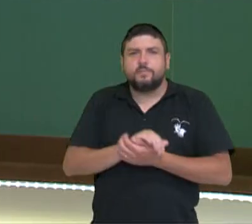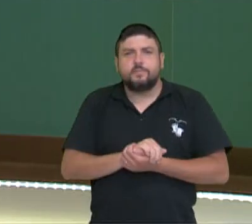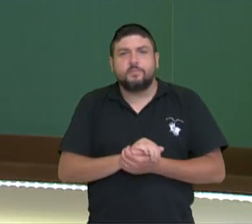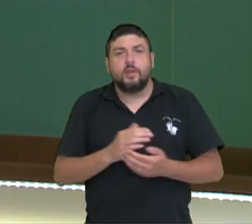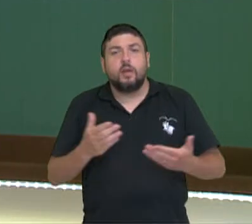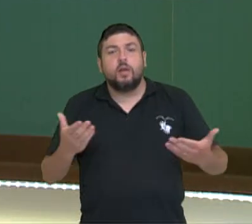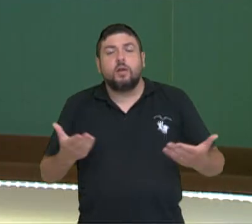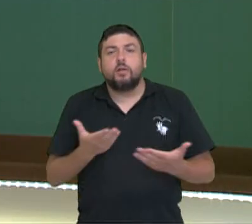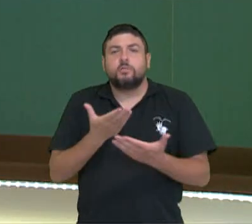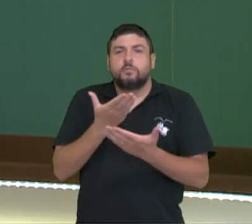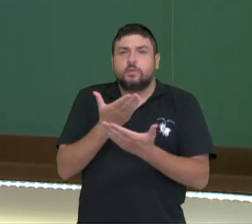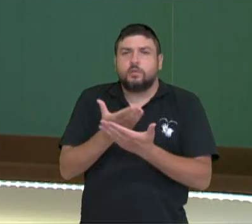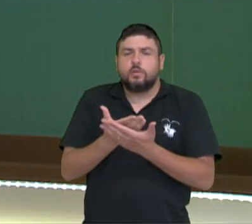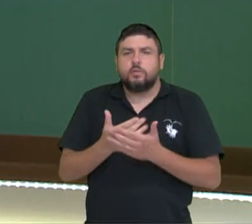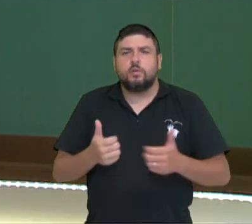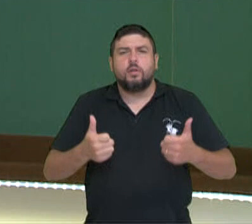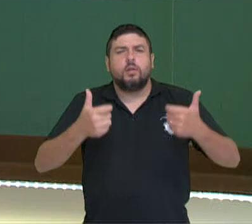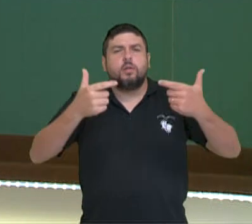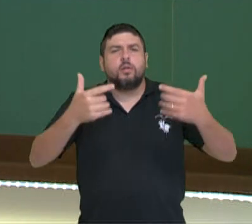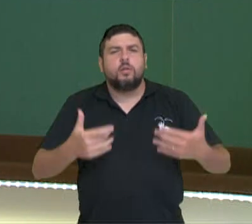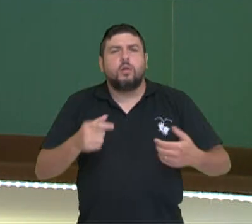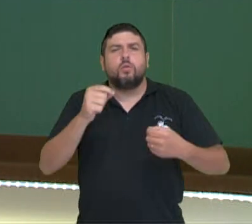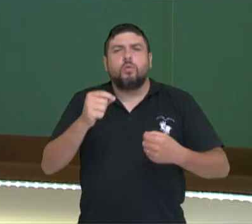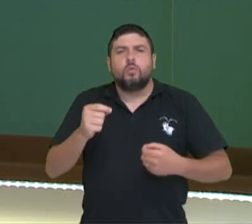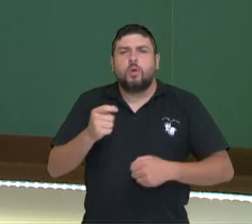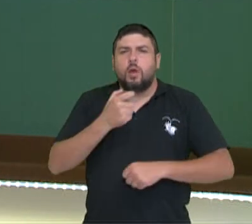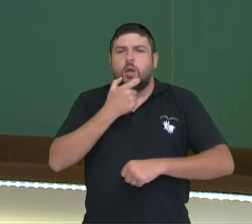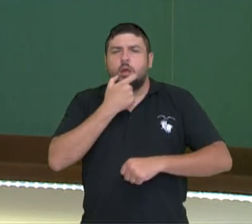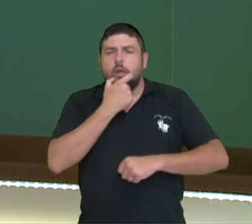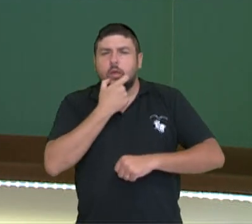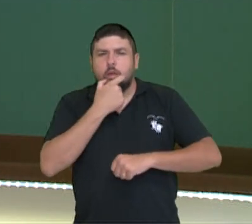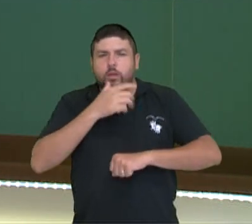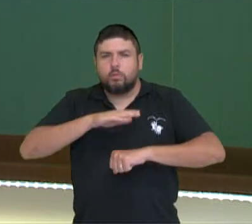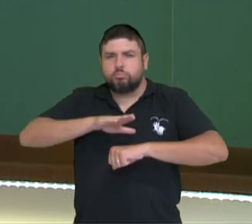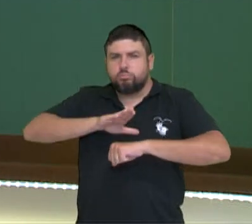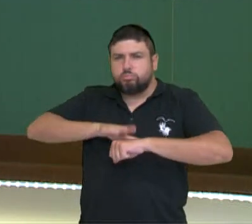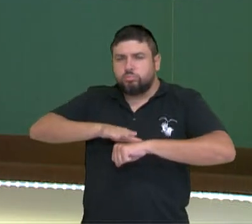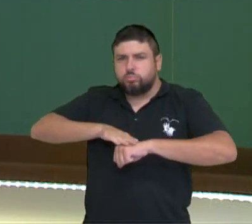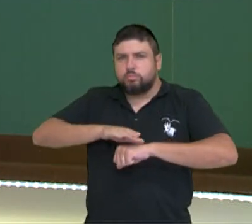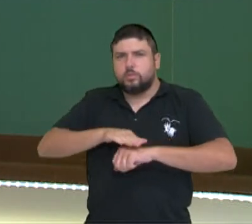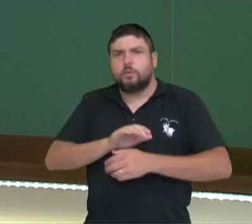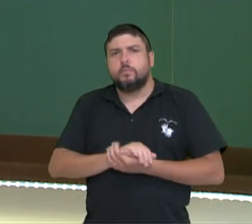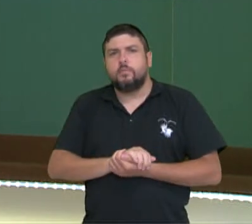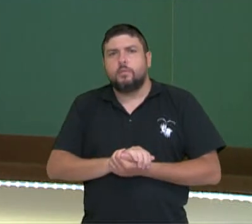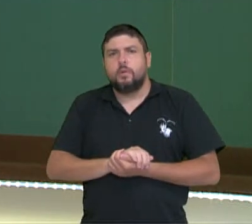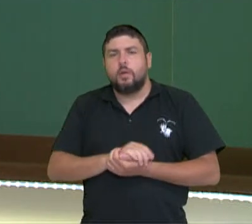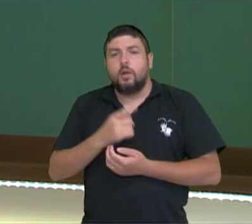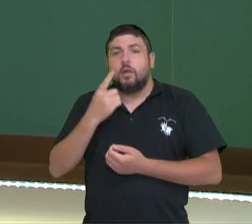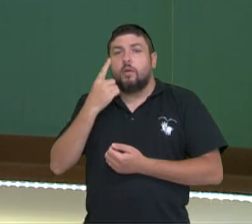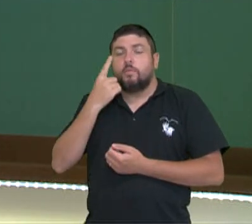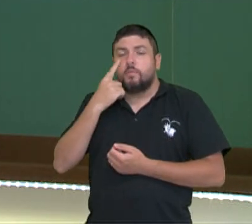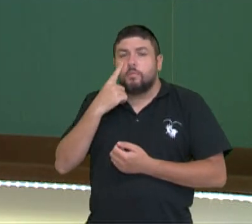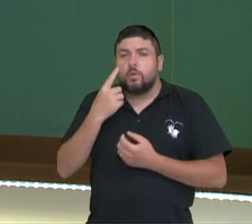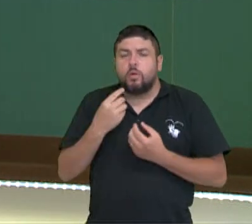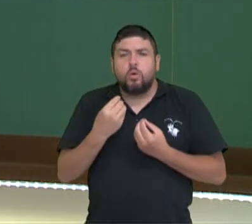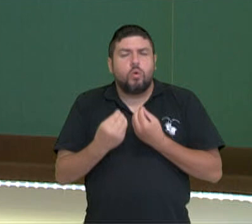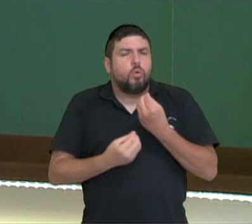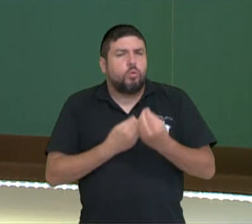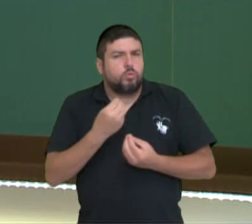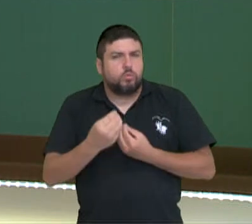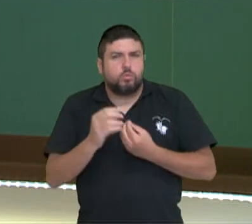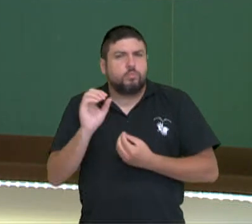aula a gente vai falar sobre o pioneirismo inglês. A gente vai ver por que é e como é que aconteceu